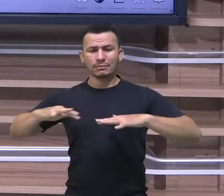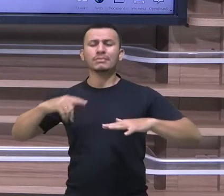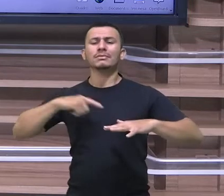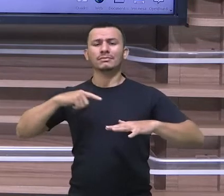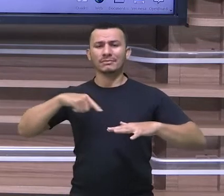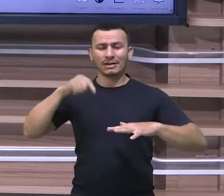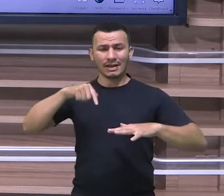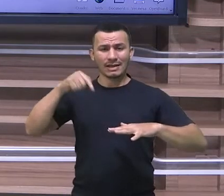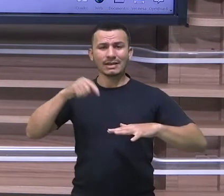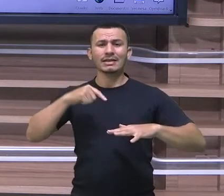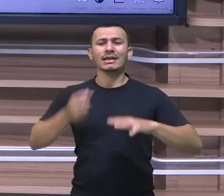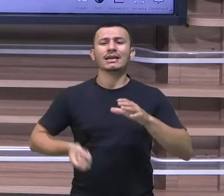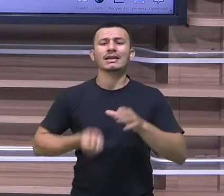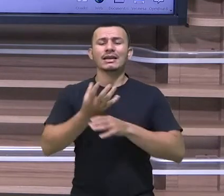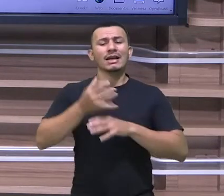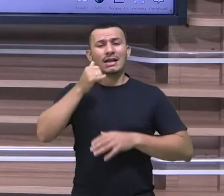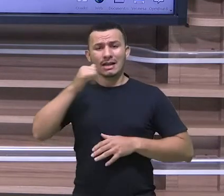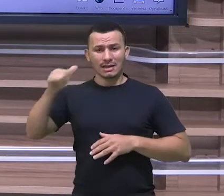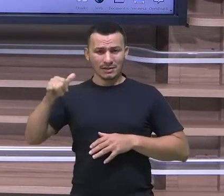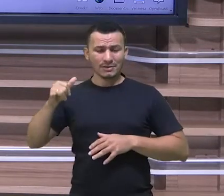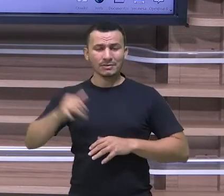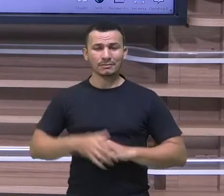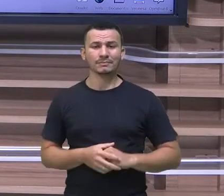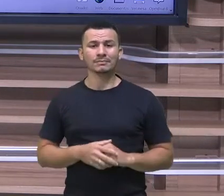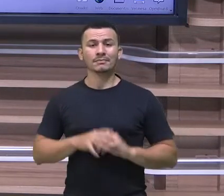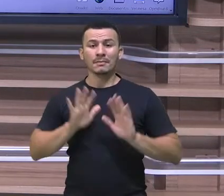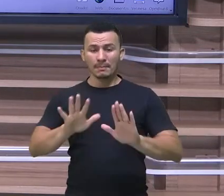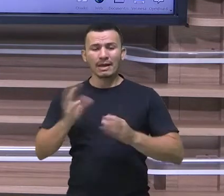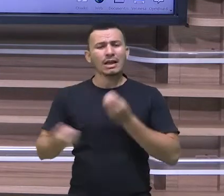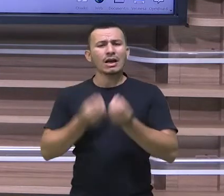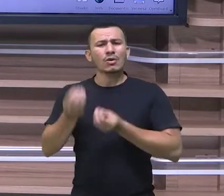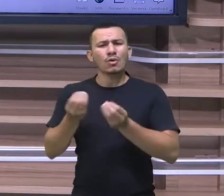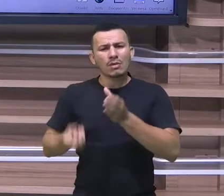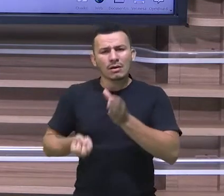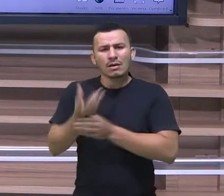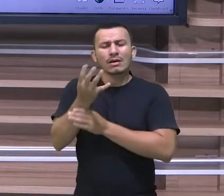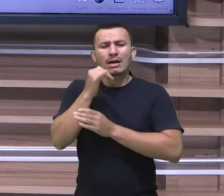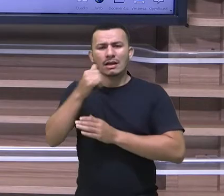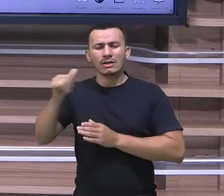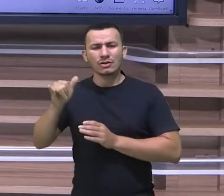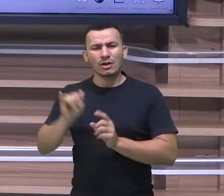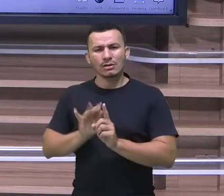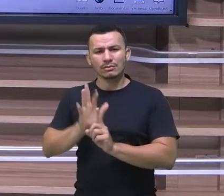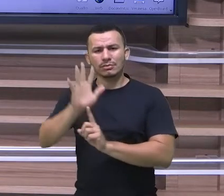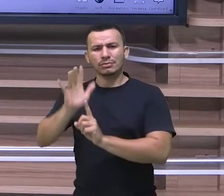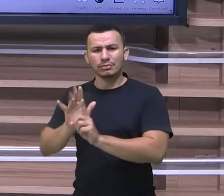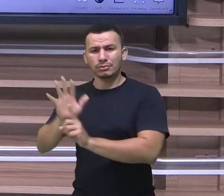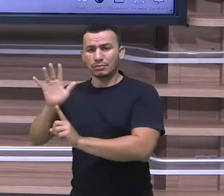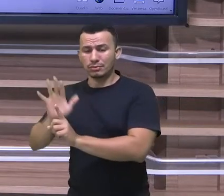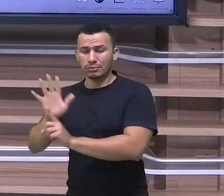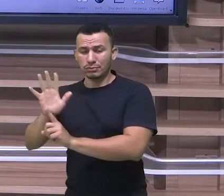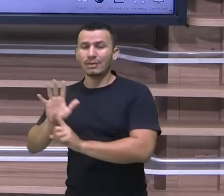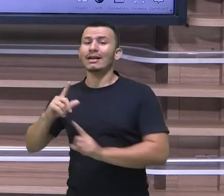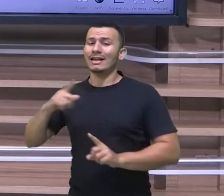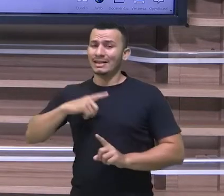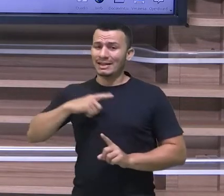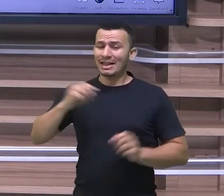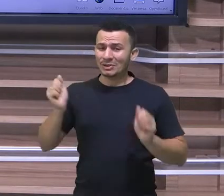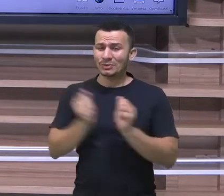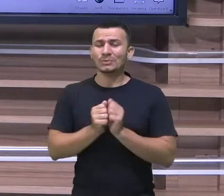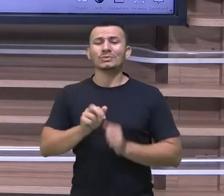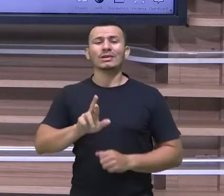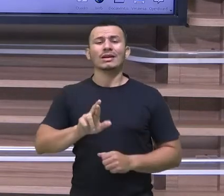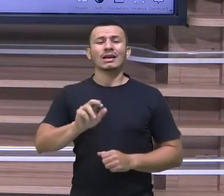acontece a produção da energia nuclear. Para me poder produzir energia nuclear, eu acabo produzindo também a radiação. E a radiação